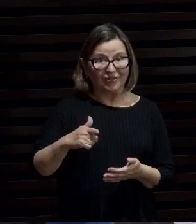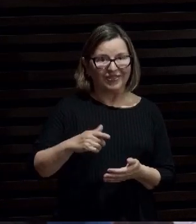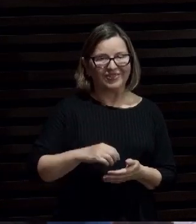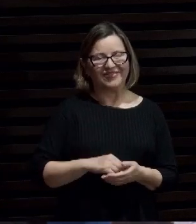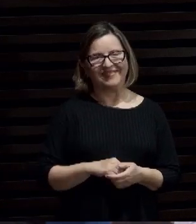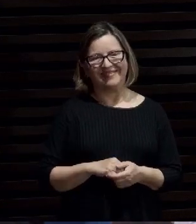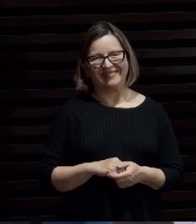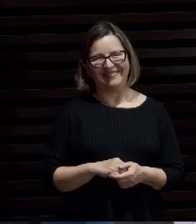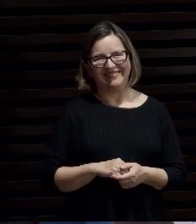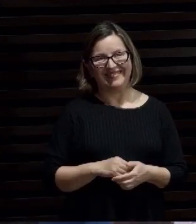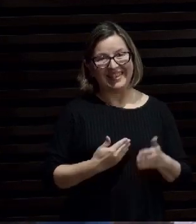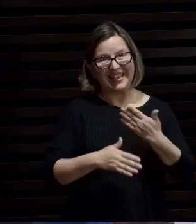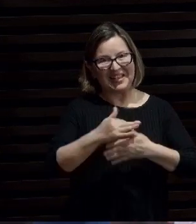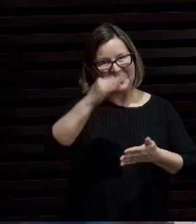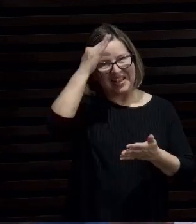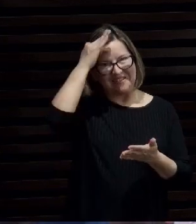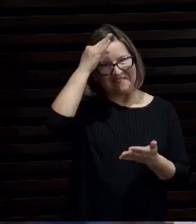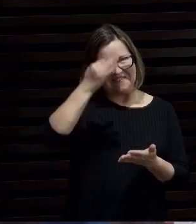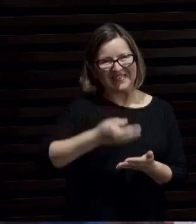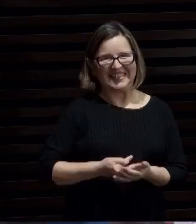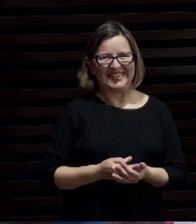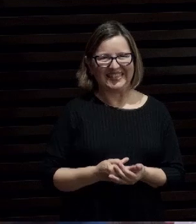Mediante a fé.